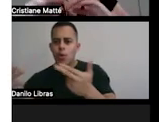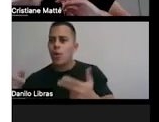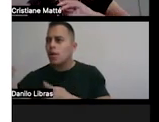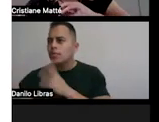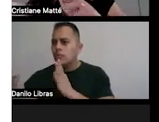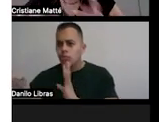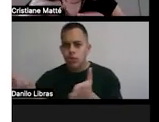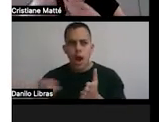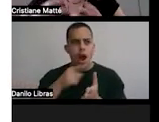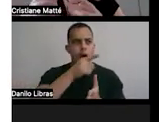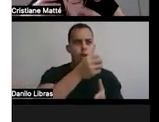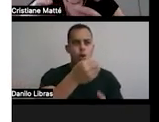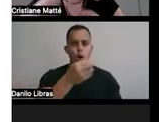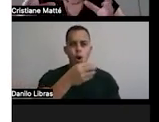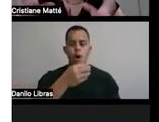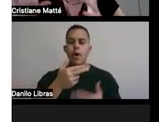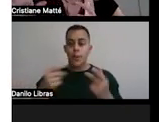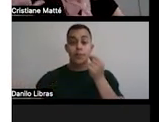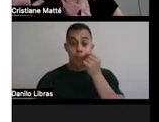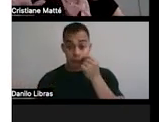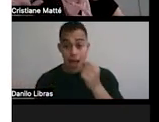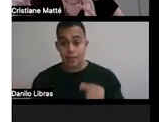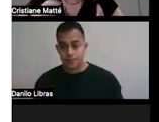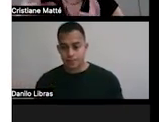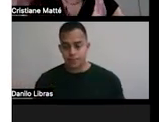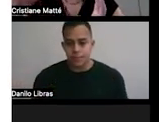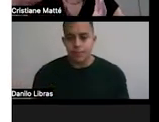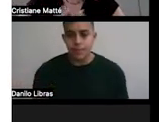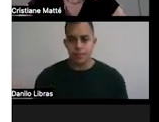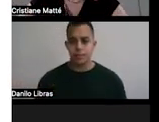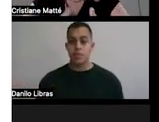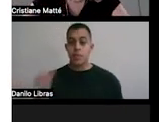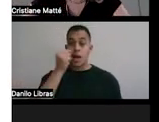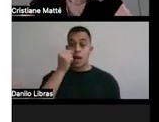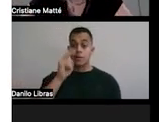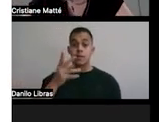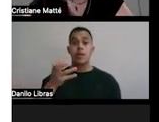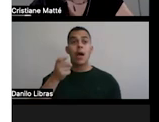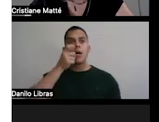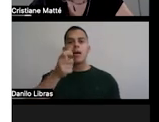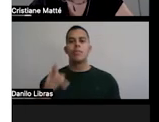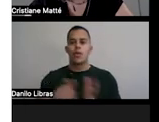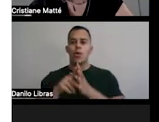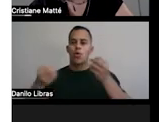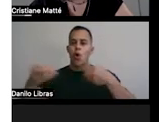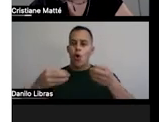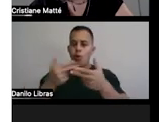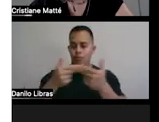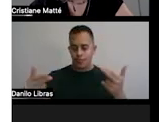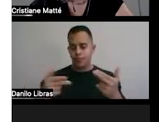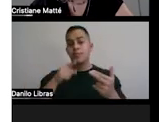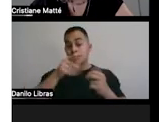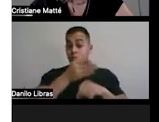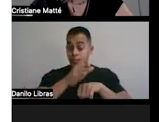conhece, objetos novos, né? E os ratinhos, eles têm muita tendência a explorar tudo que é novo, então eles adoram uma novidade. Nesses ensaios aqui, o que se observou?